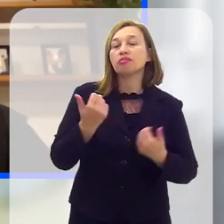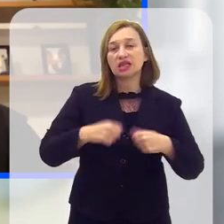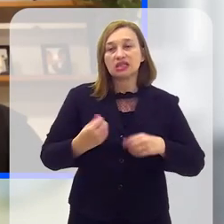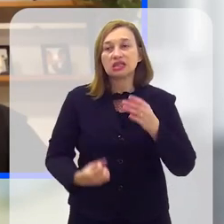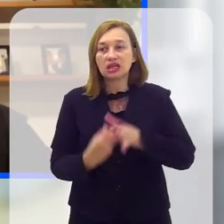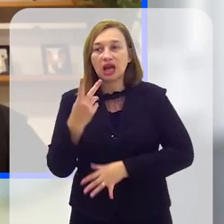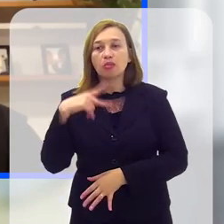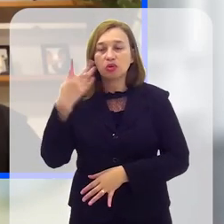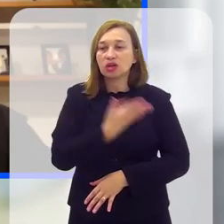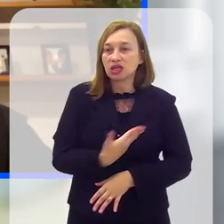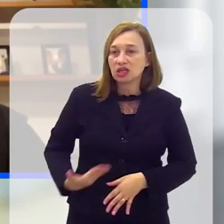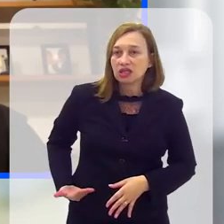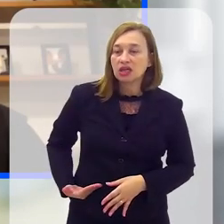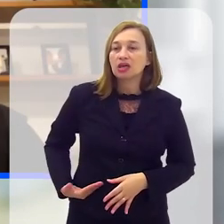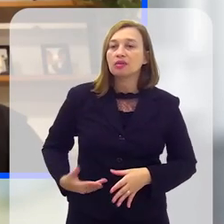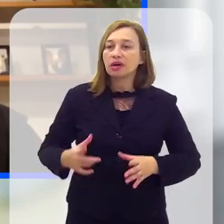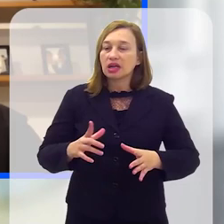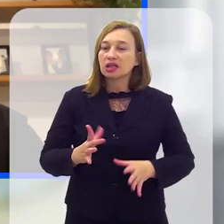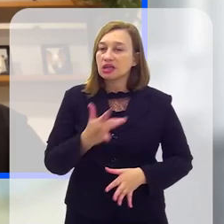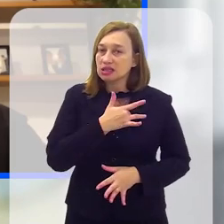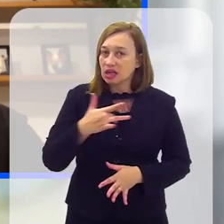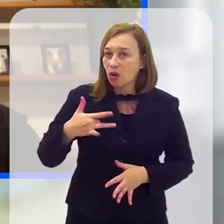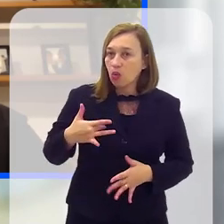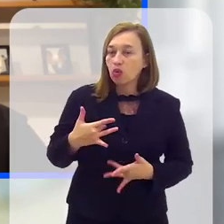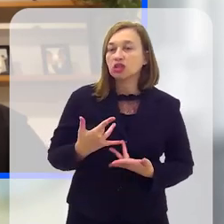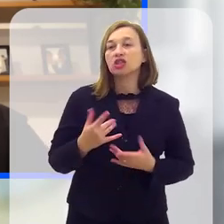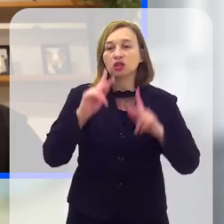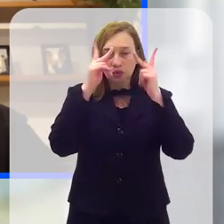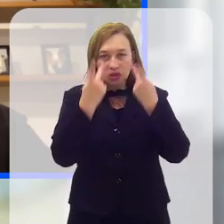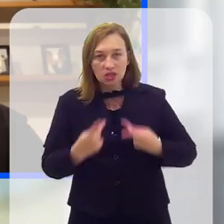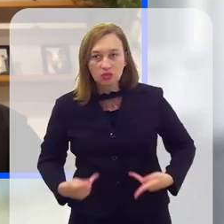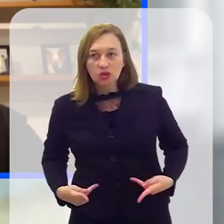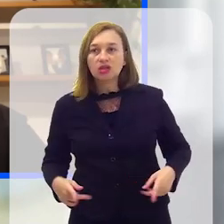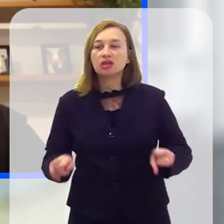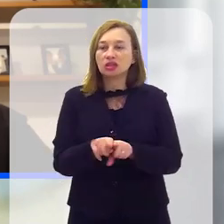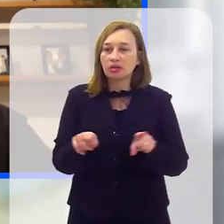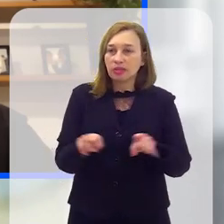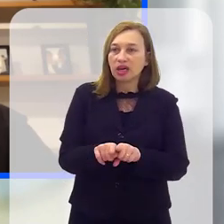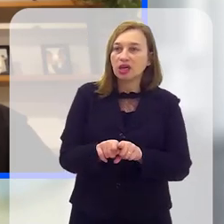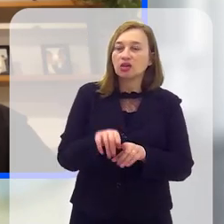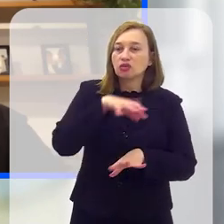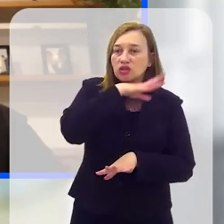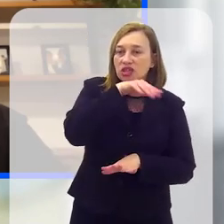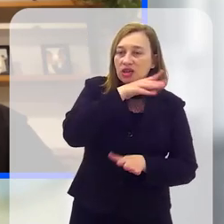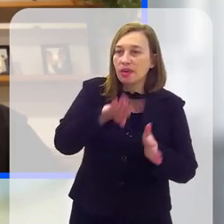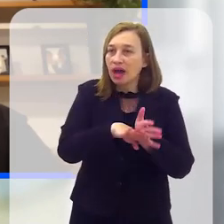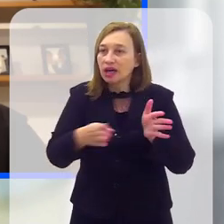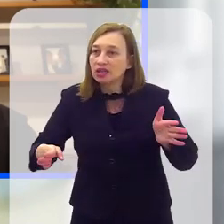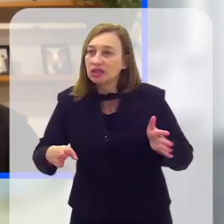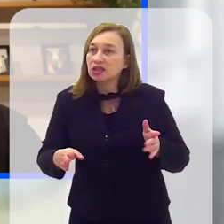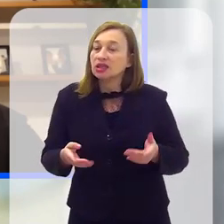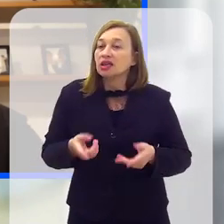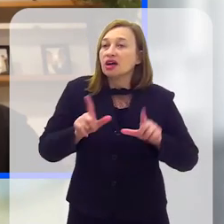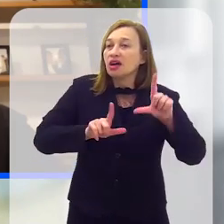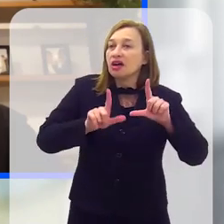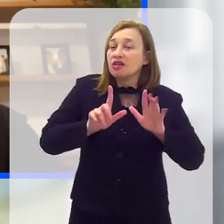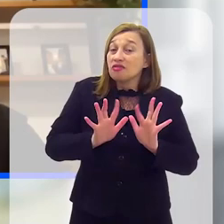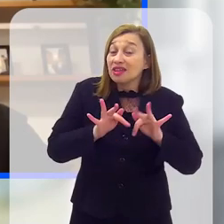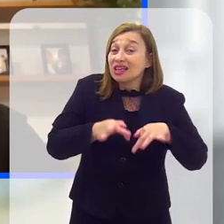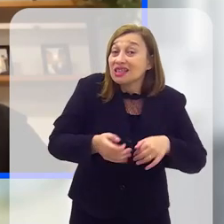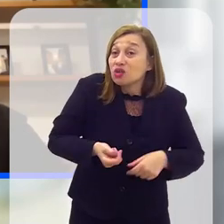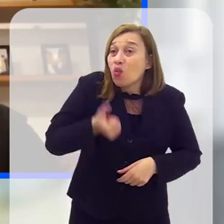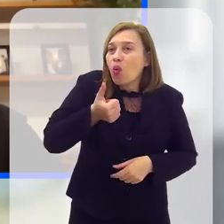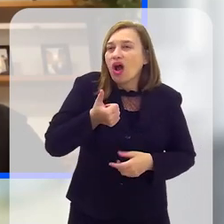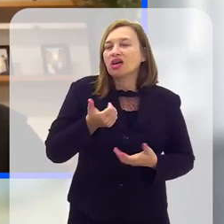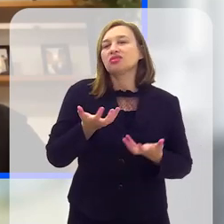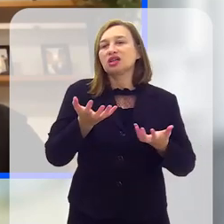políticas assertivas para que a gente garanta a saúde tanto dos animais marinhos quanto da população. O programa já está quase terminando.